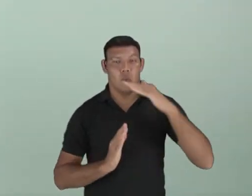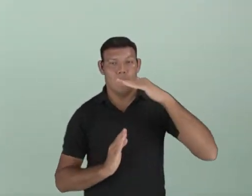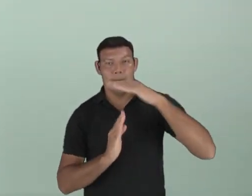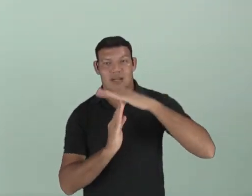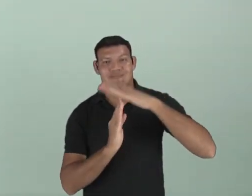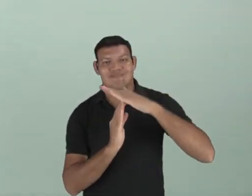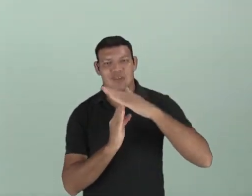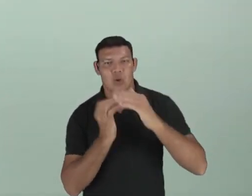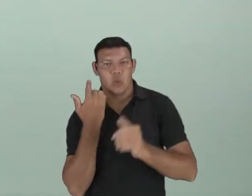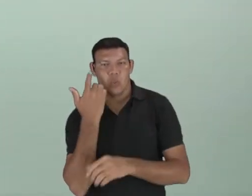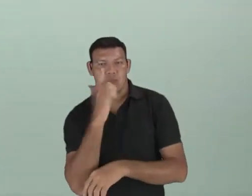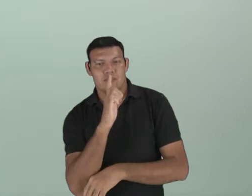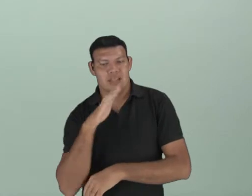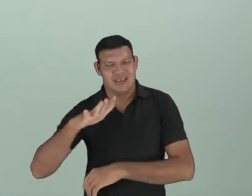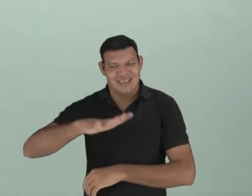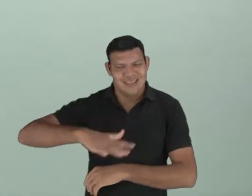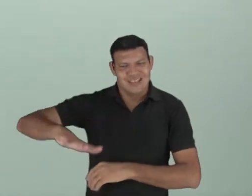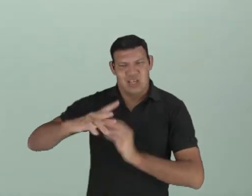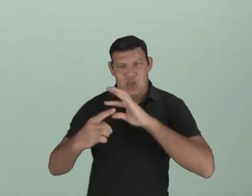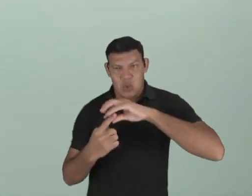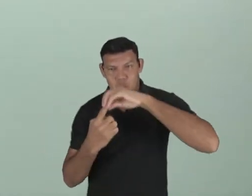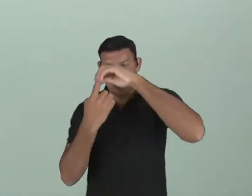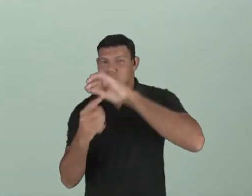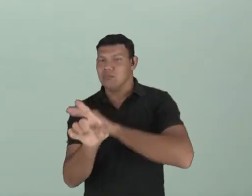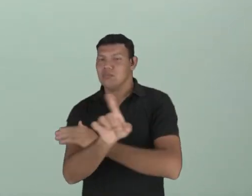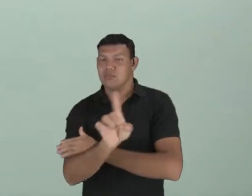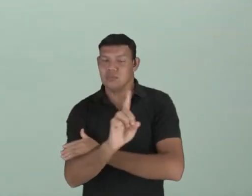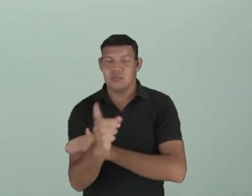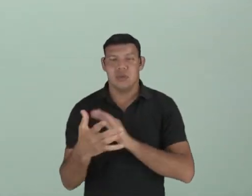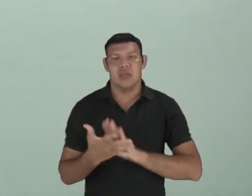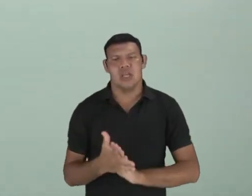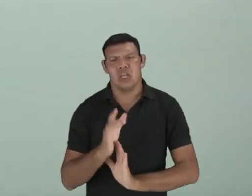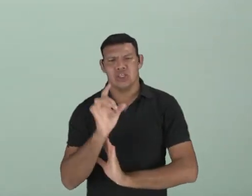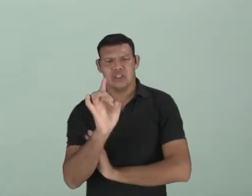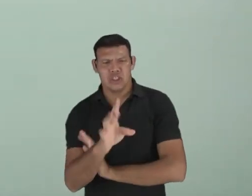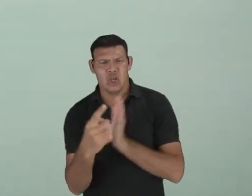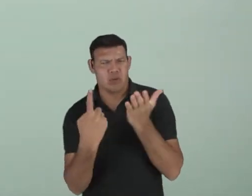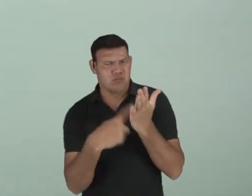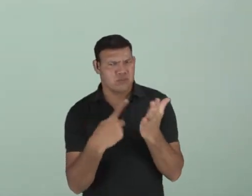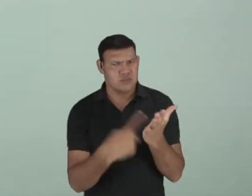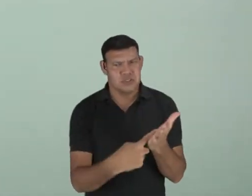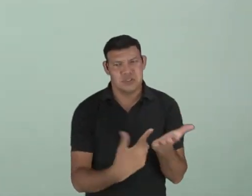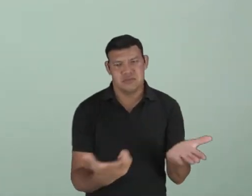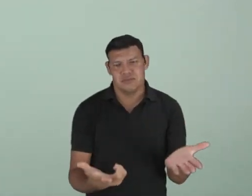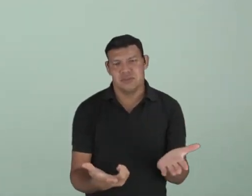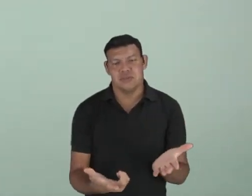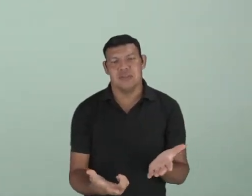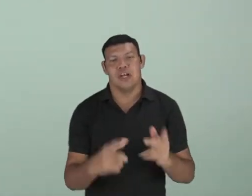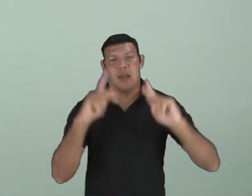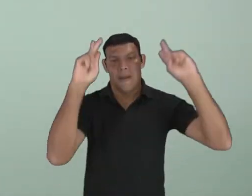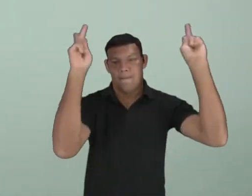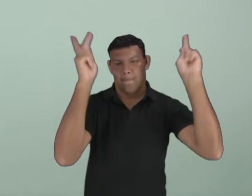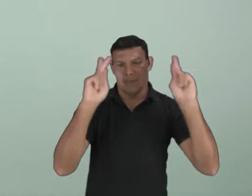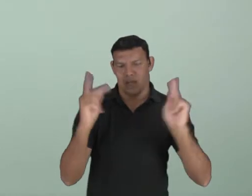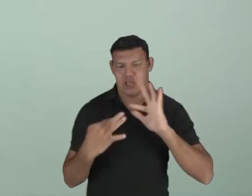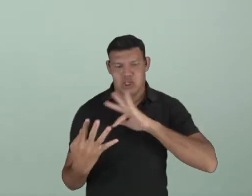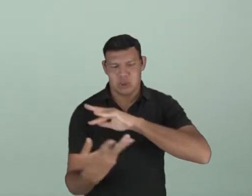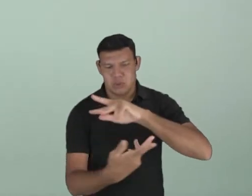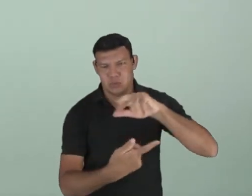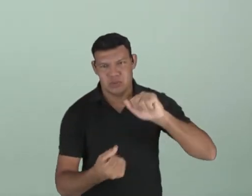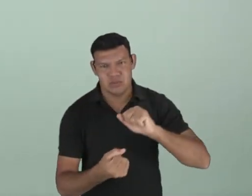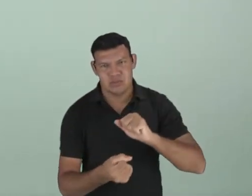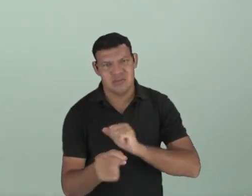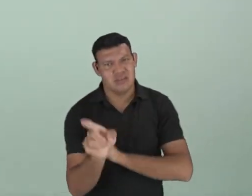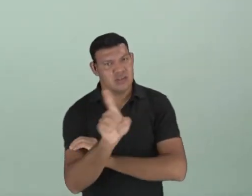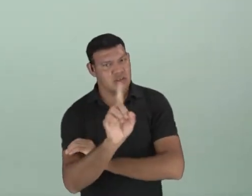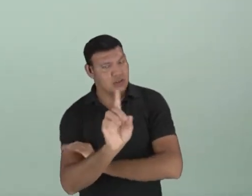vamos ter uma área específica. Nós vamos fazer um acordo para manter a paz mundial, mas não